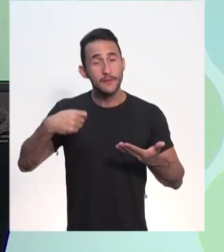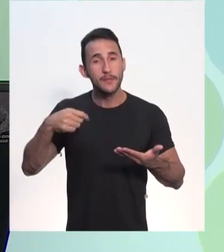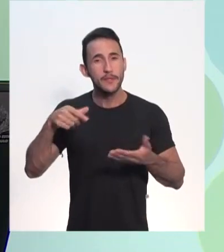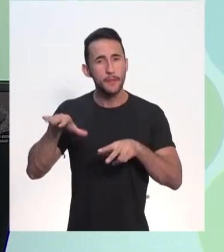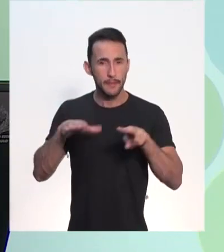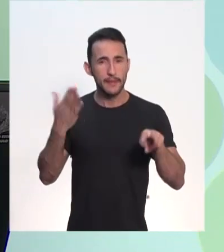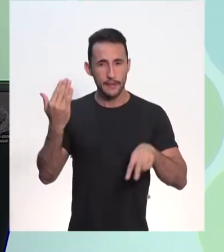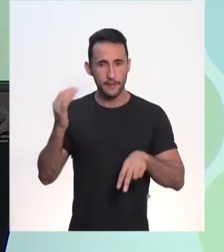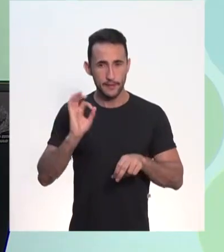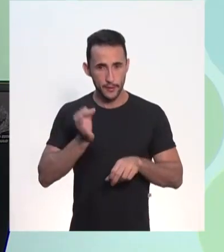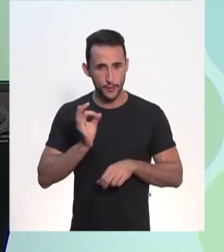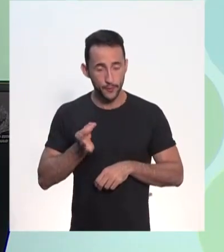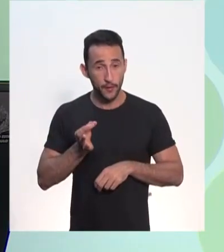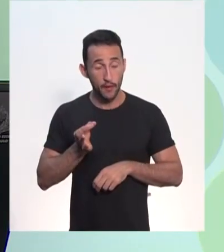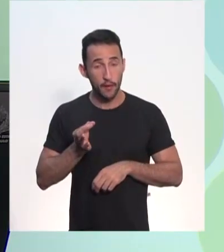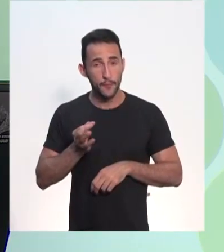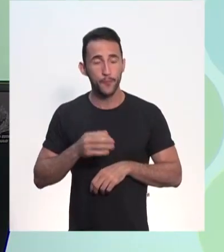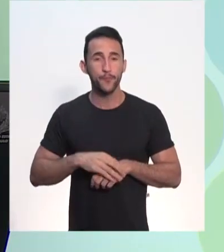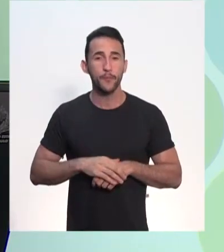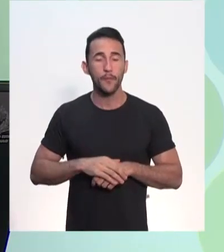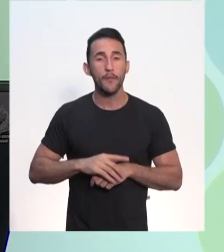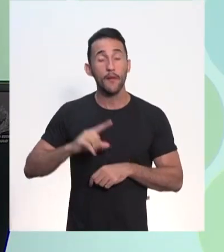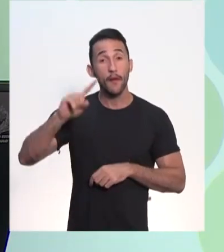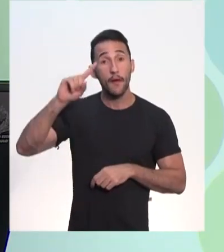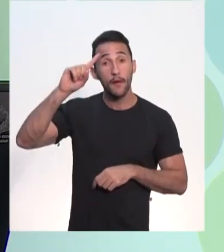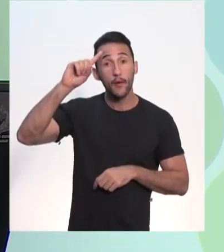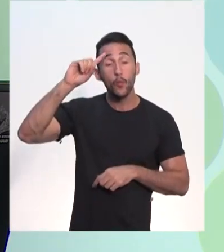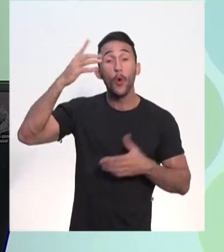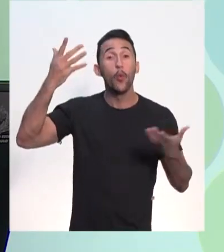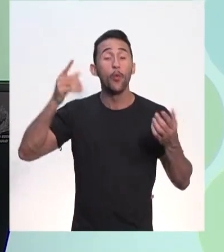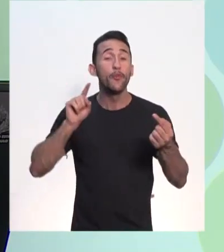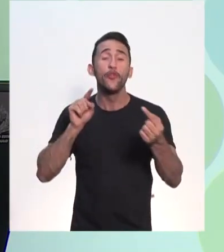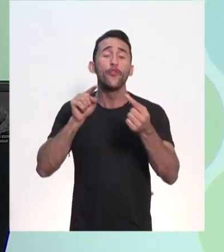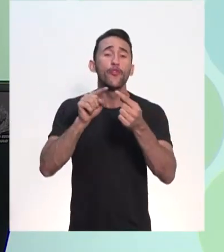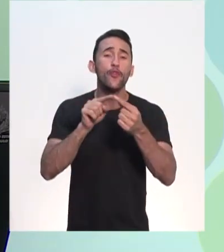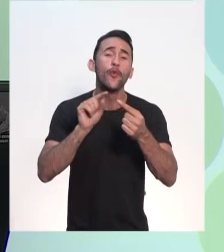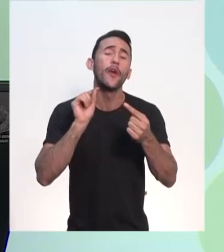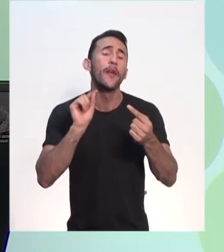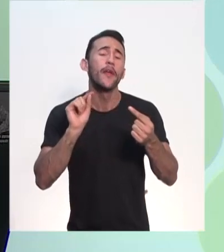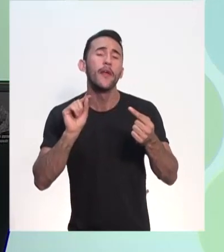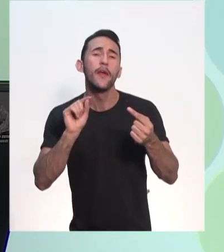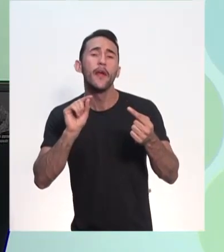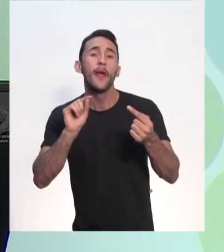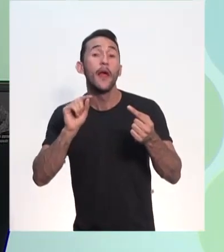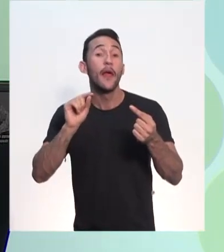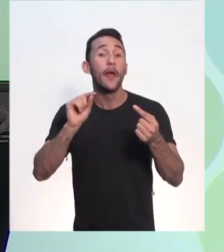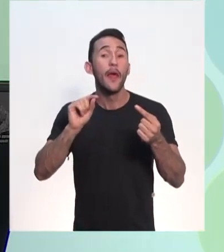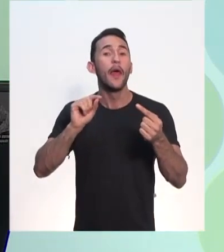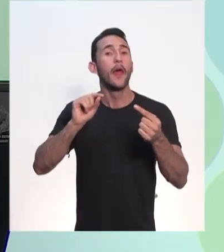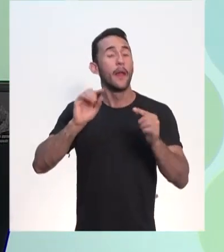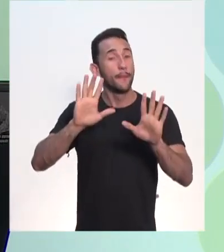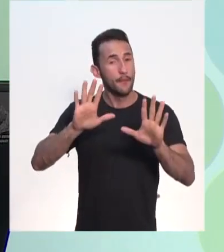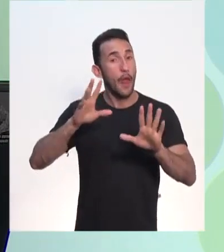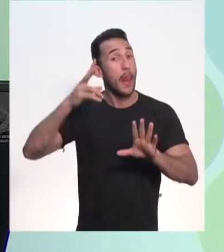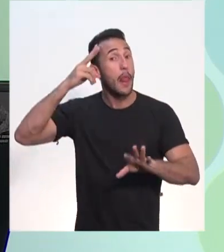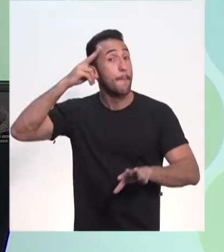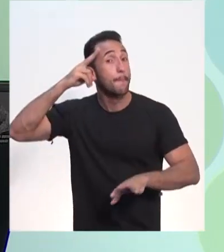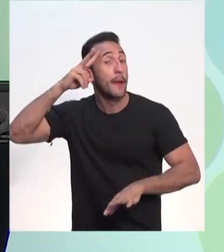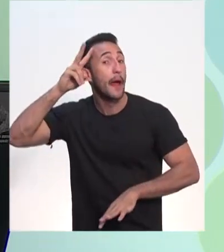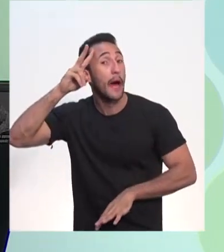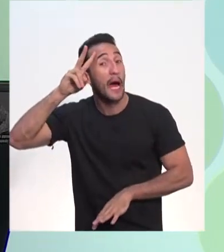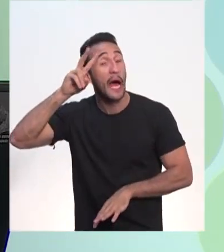para vocês. E claro que é importante um momento para vocês debaterem, para vocês se organizarem, para